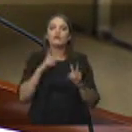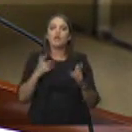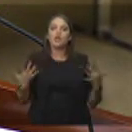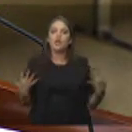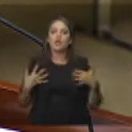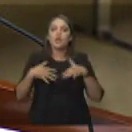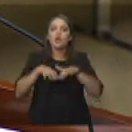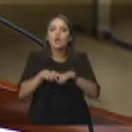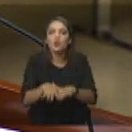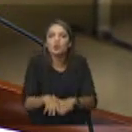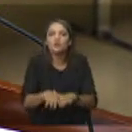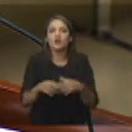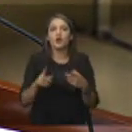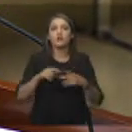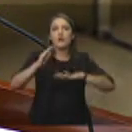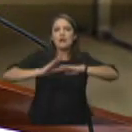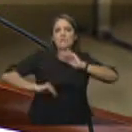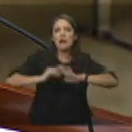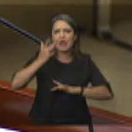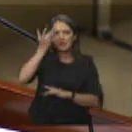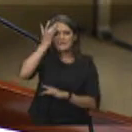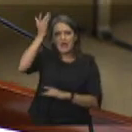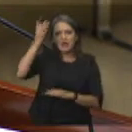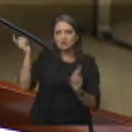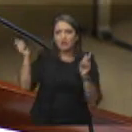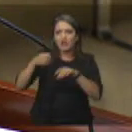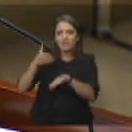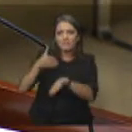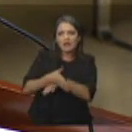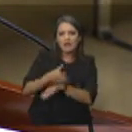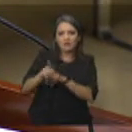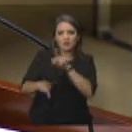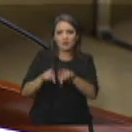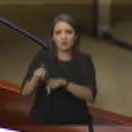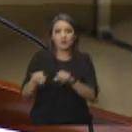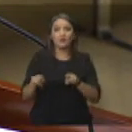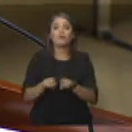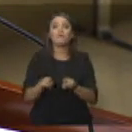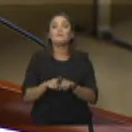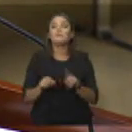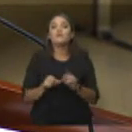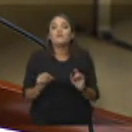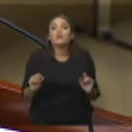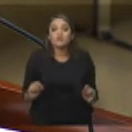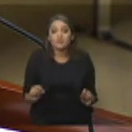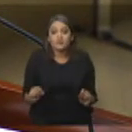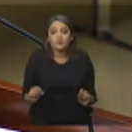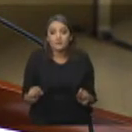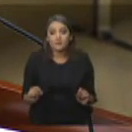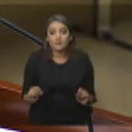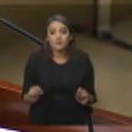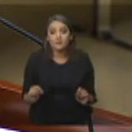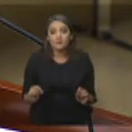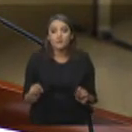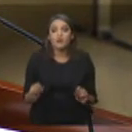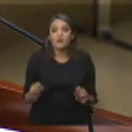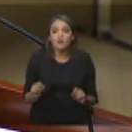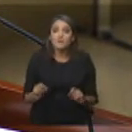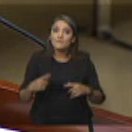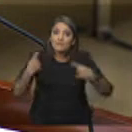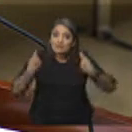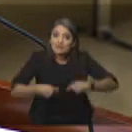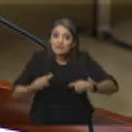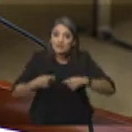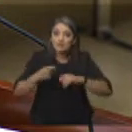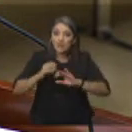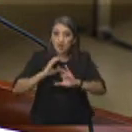serviços públicos práticos e participativos. Impulsionou, ministro Fux, a necessidade de uma melhor